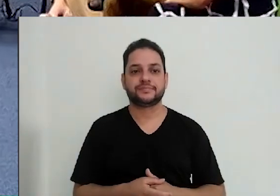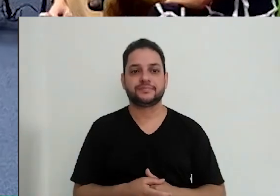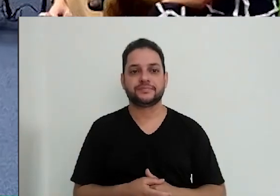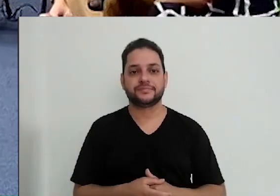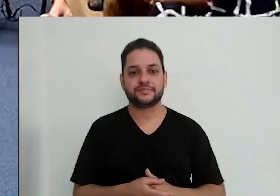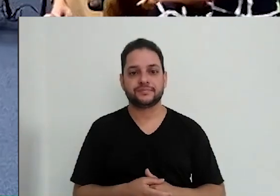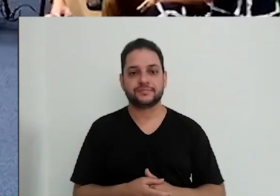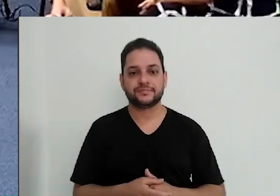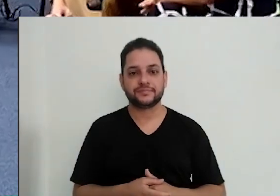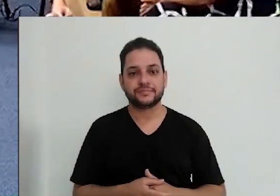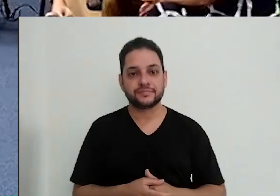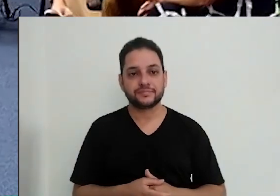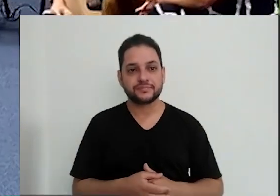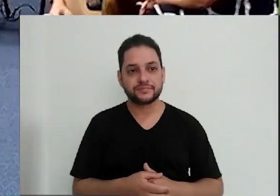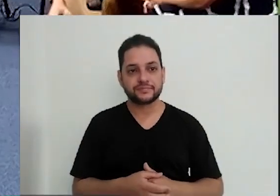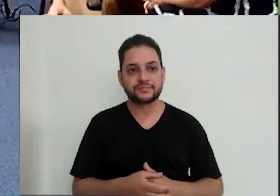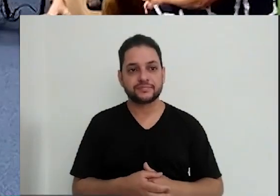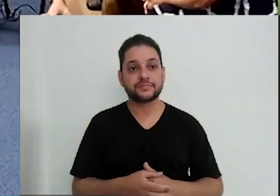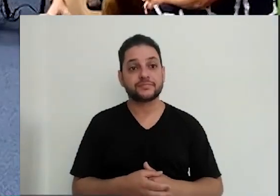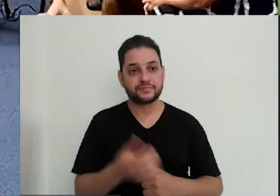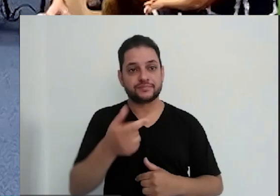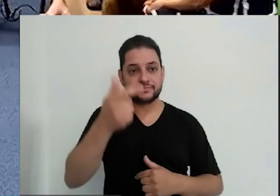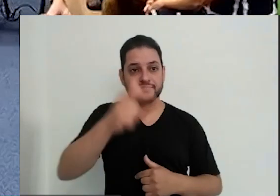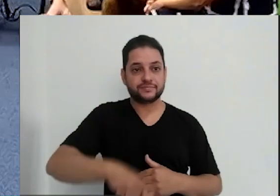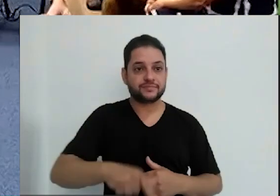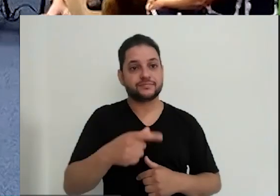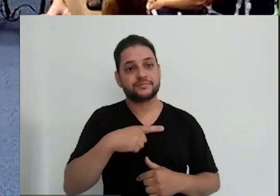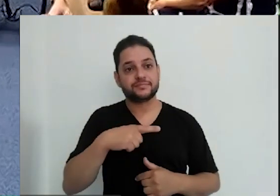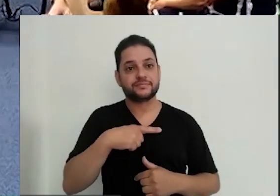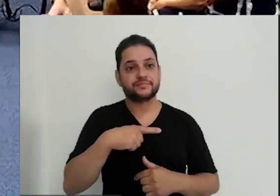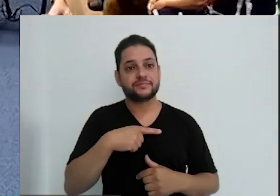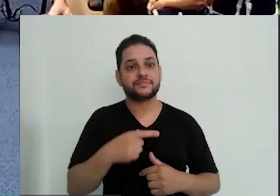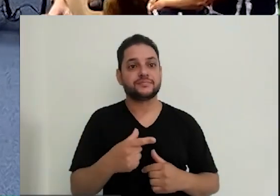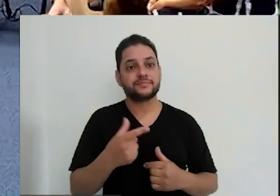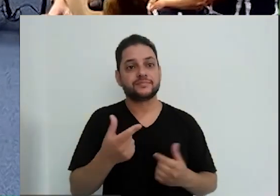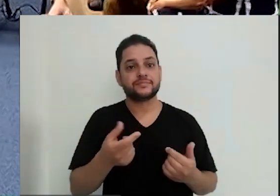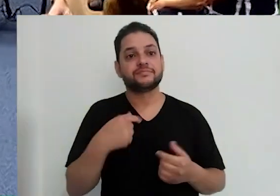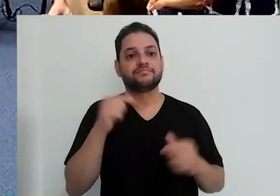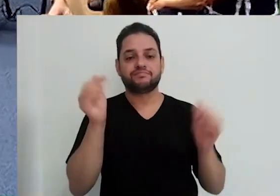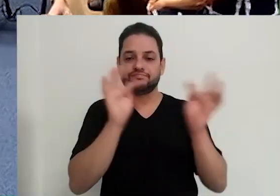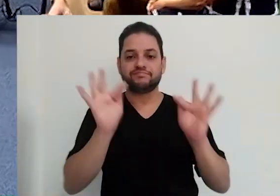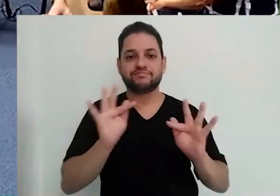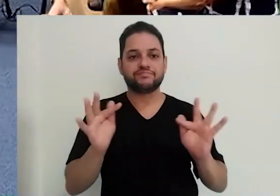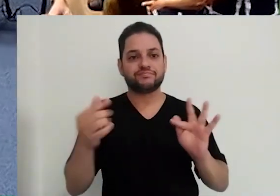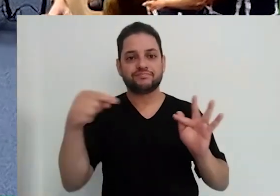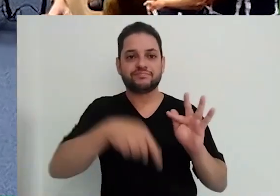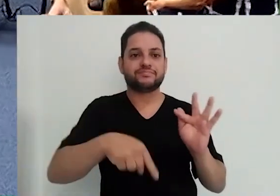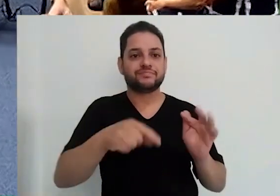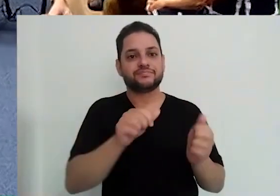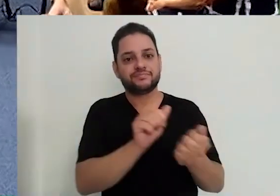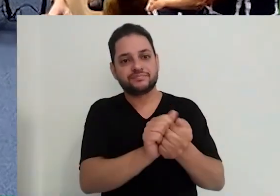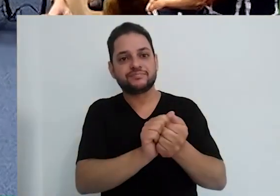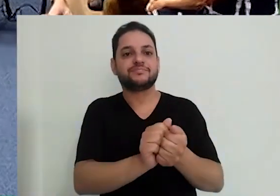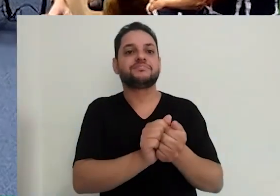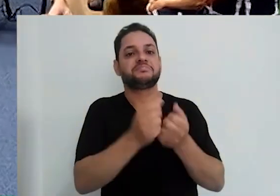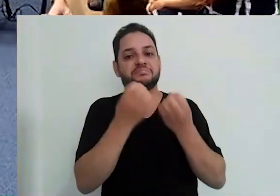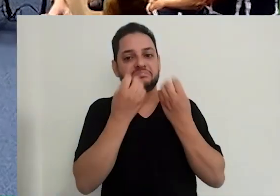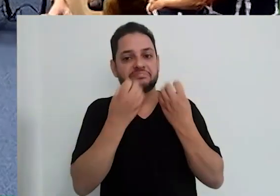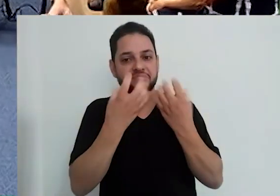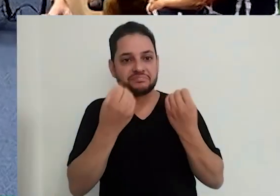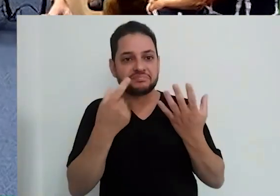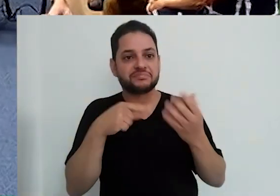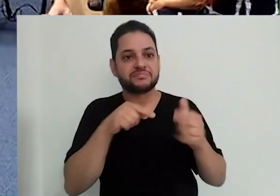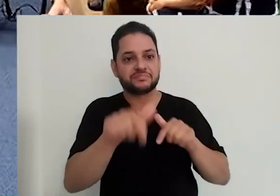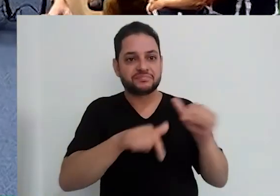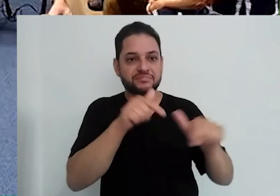direito mais uma vez eh Nossa muito feliz de estar aqui de poder te ouvir Parabéns pelo seu trabalho a minha pergunta é bem